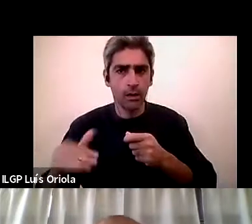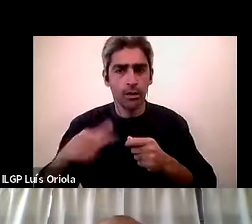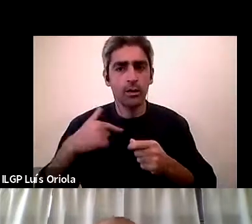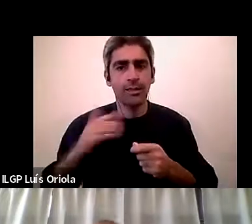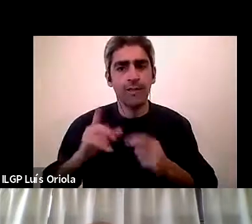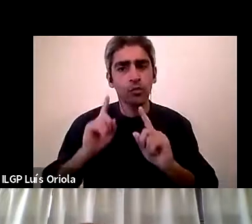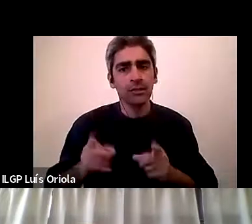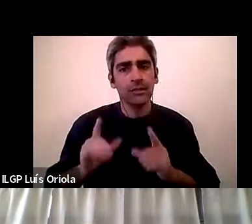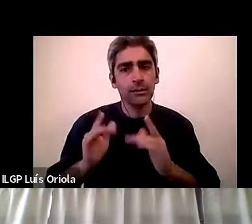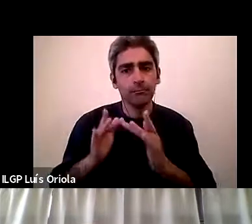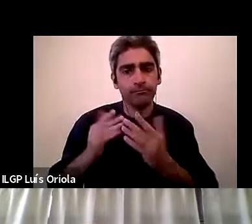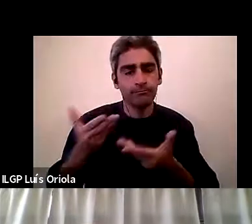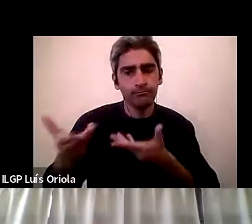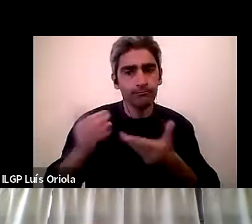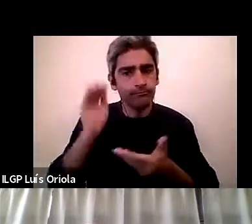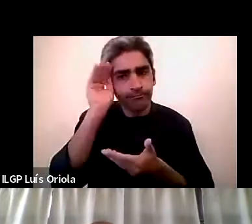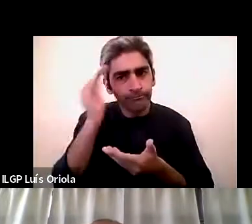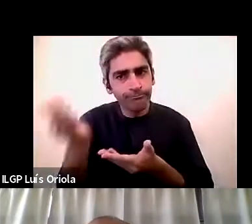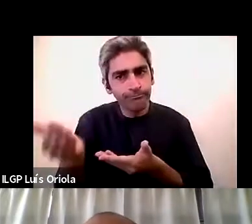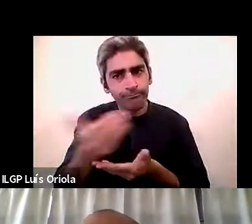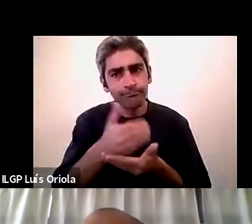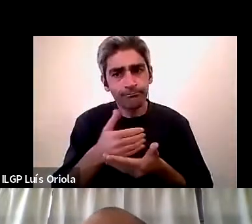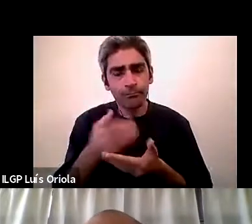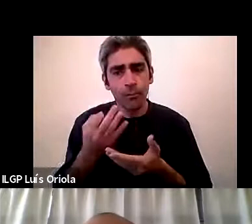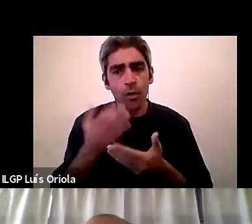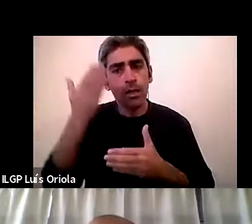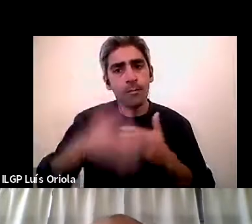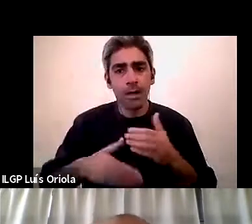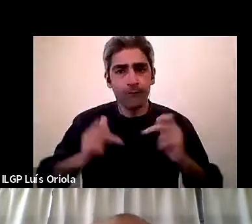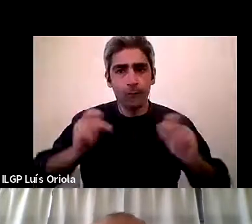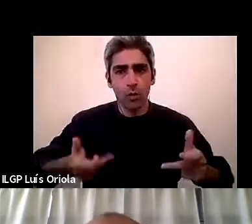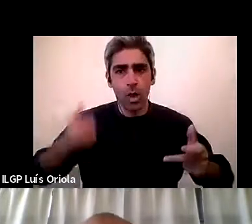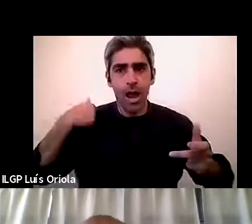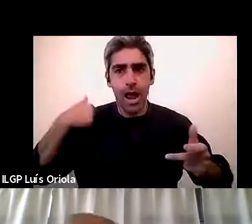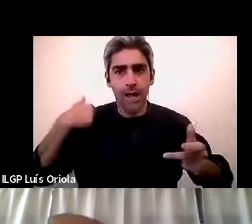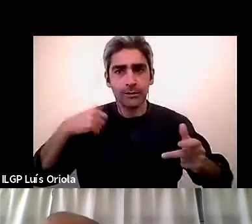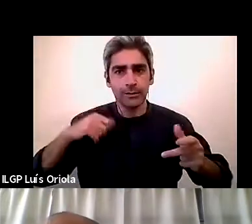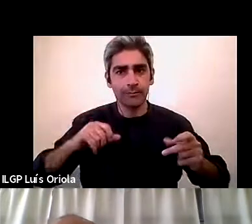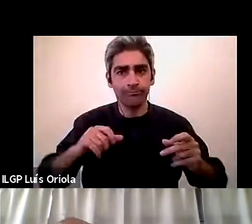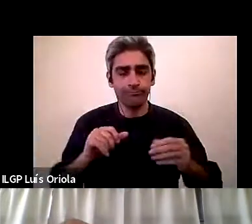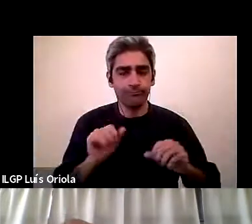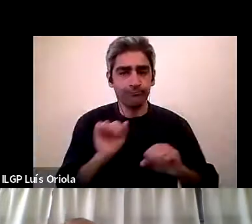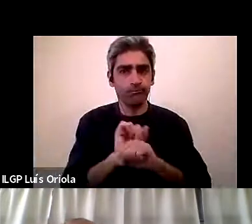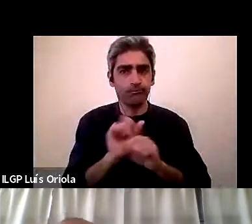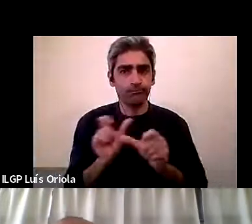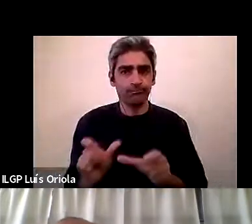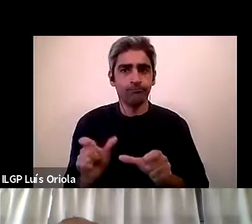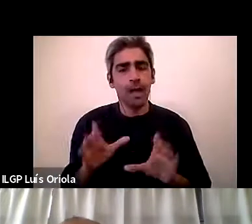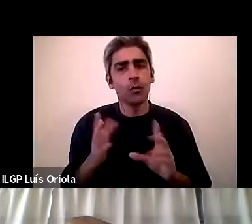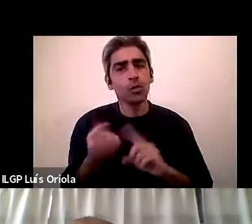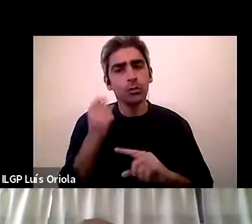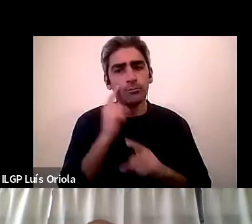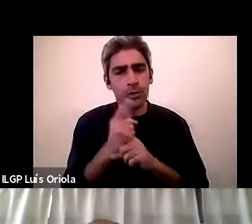exatamente a começar o processo de auscultação quando ficámos todos fechados em casa. Mesmo assim, conseguimos promover